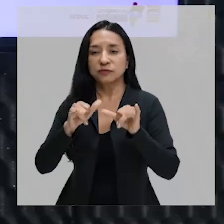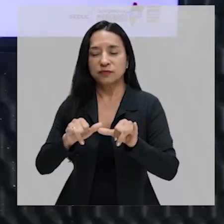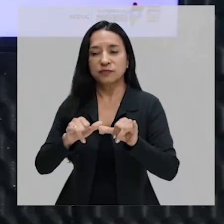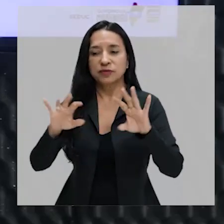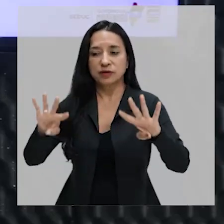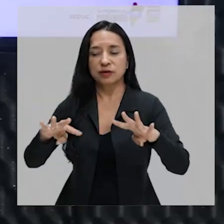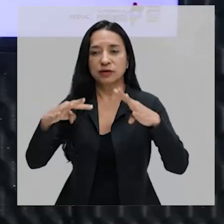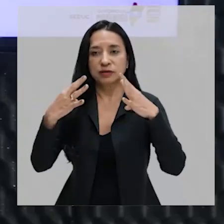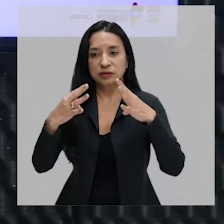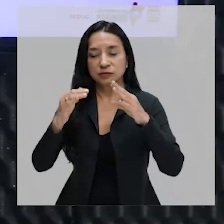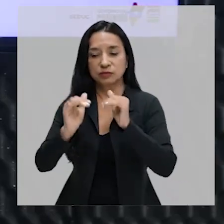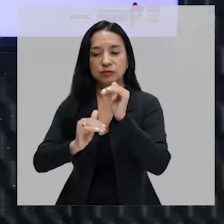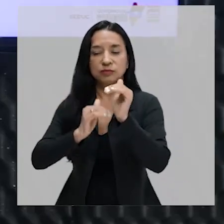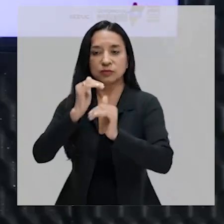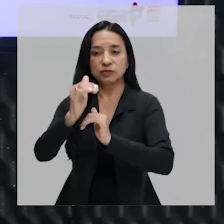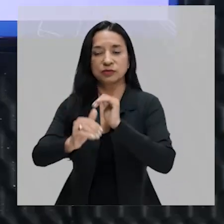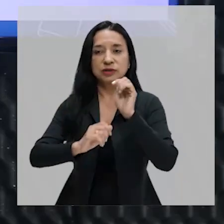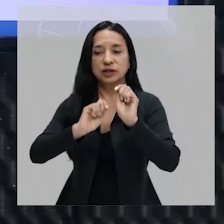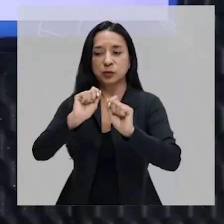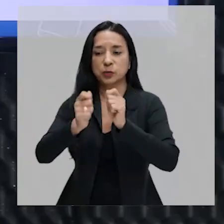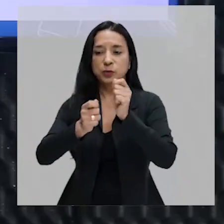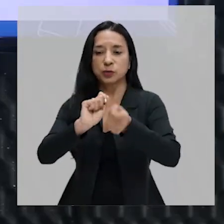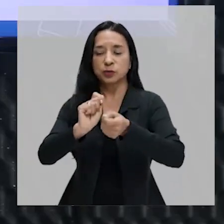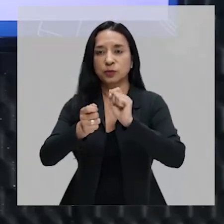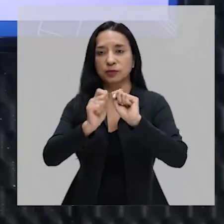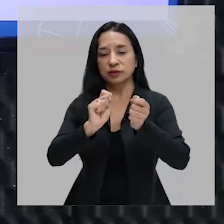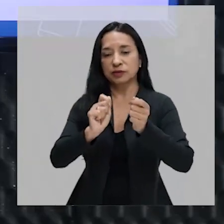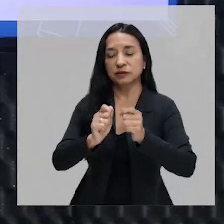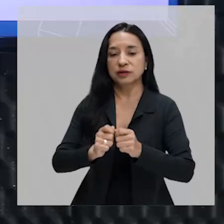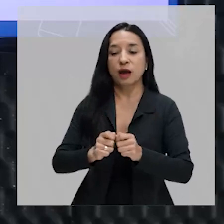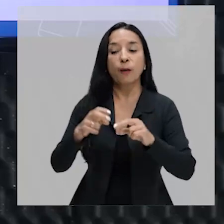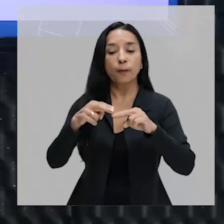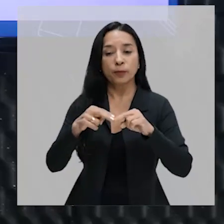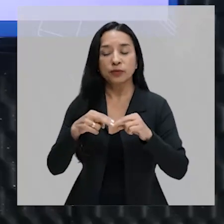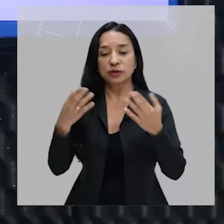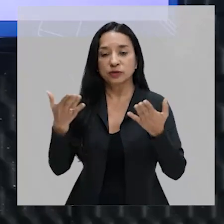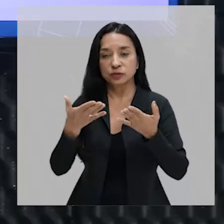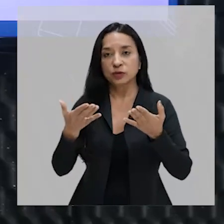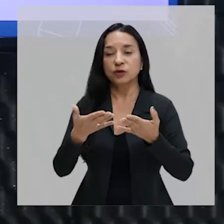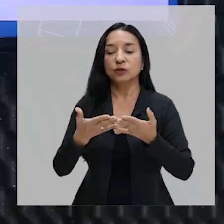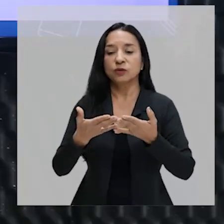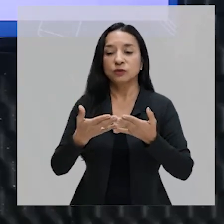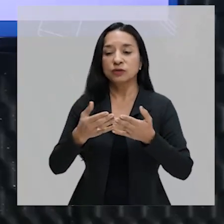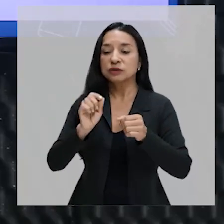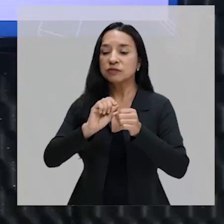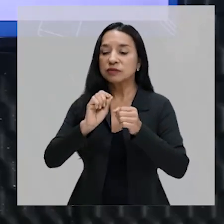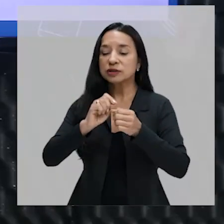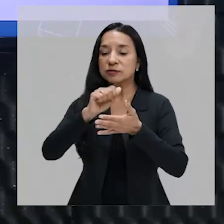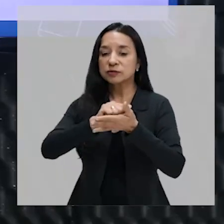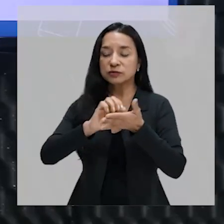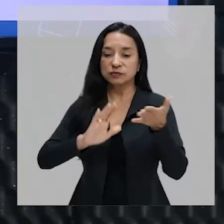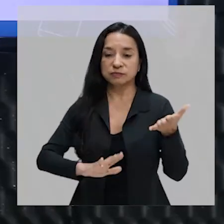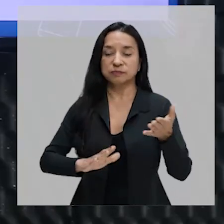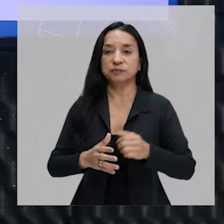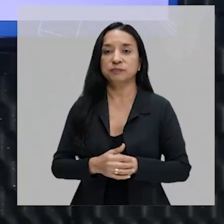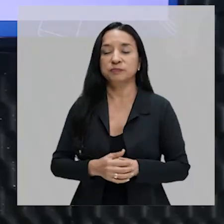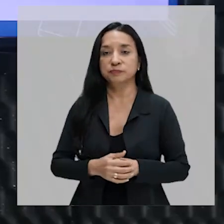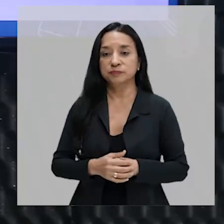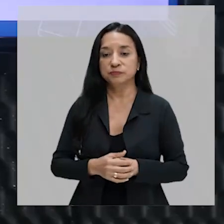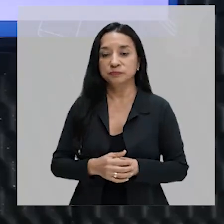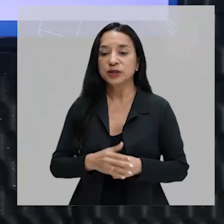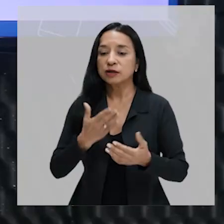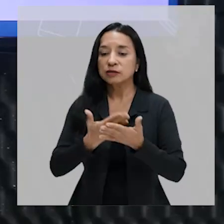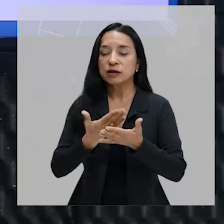ligado nesse processo de concordância. Por isso, nós vamos fazer mais exercícios. Na